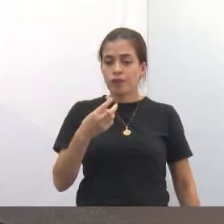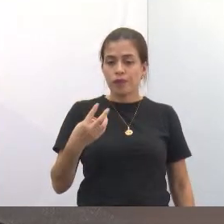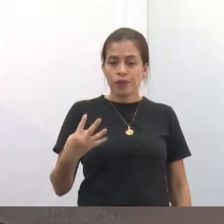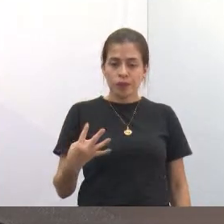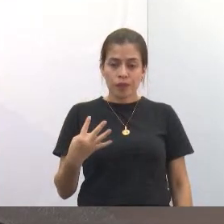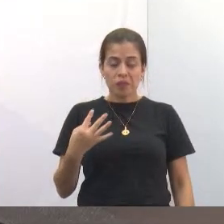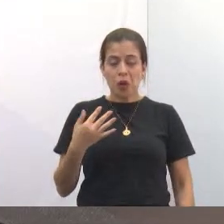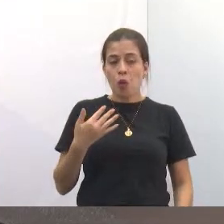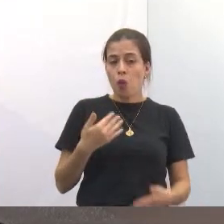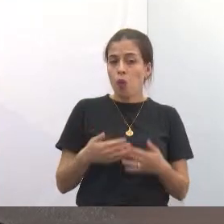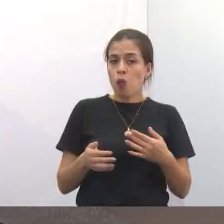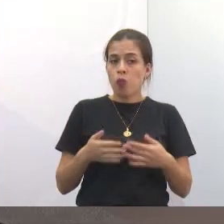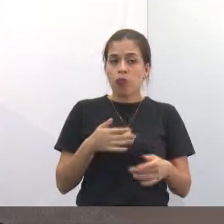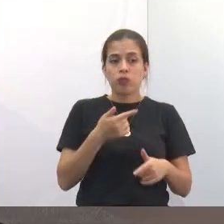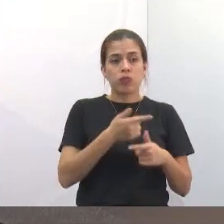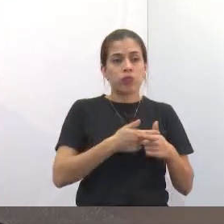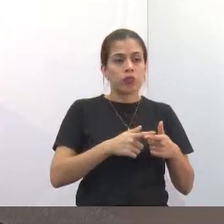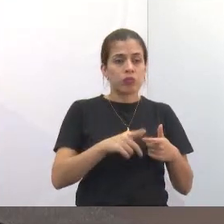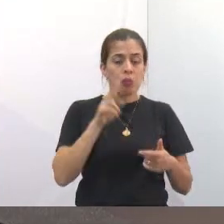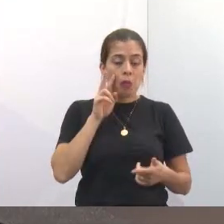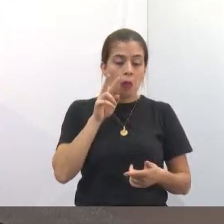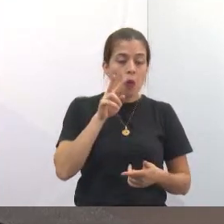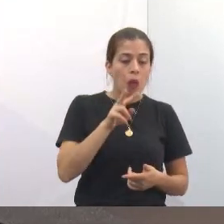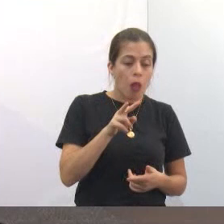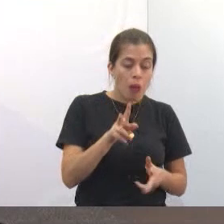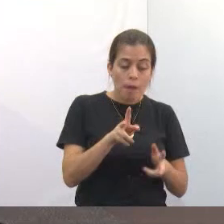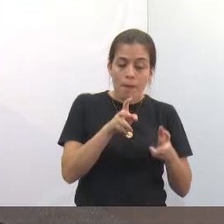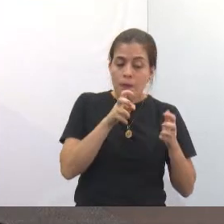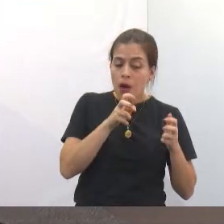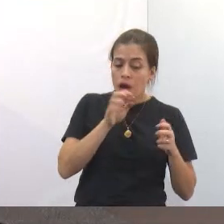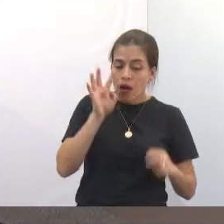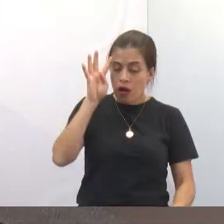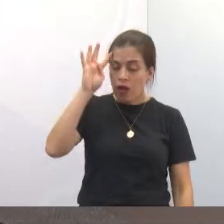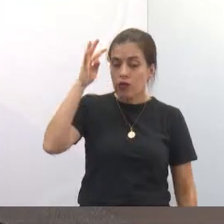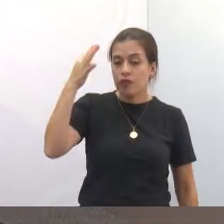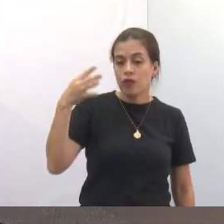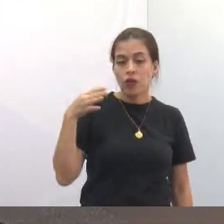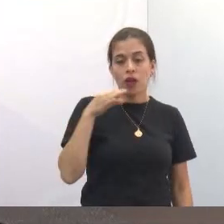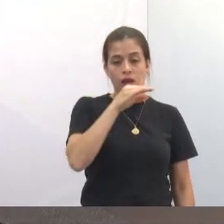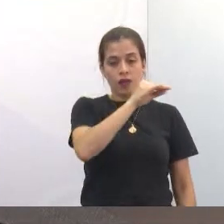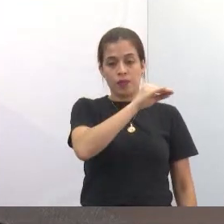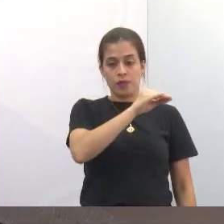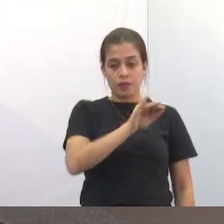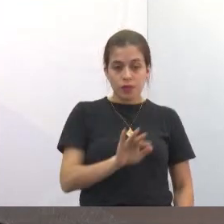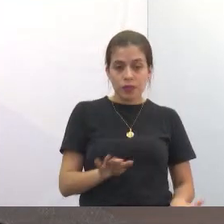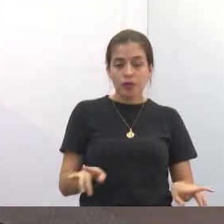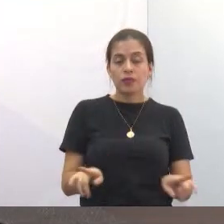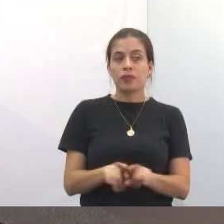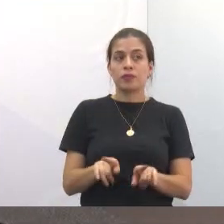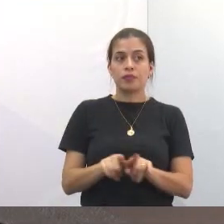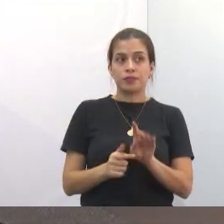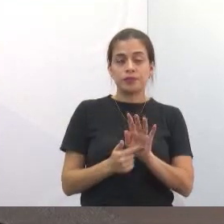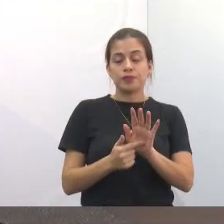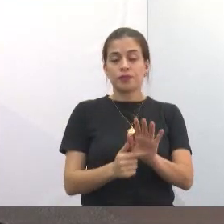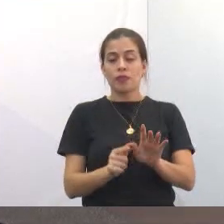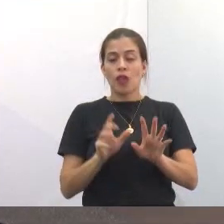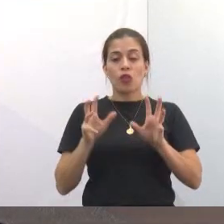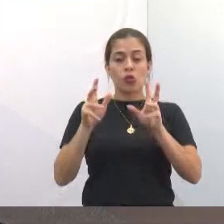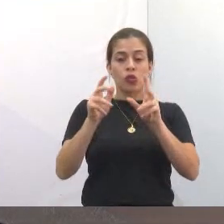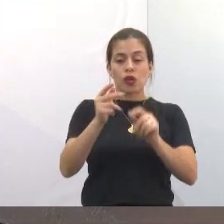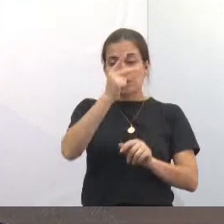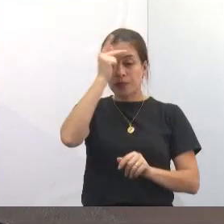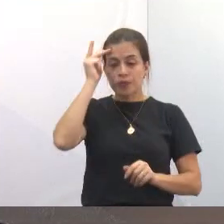problema seja identificado e resolvido prontamente. Ressaltamos ainda que todos os moradores